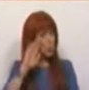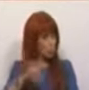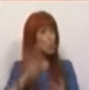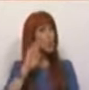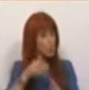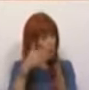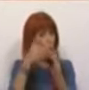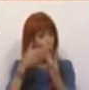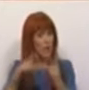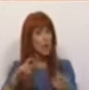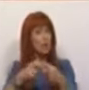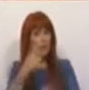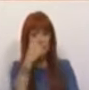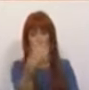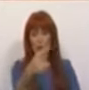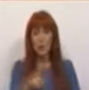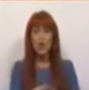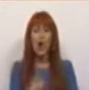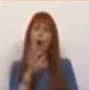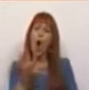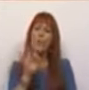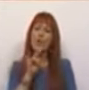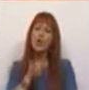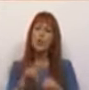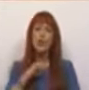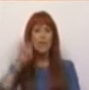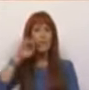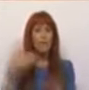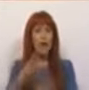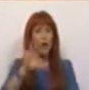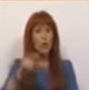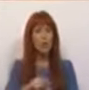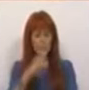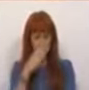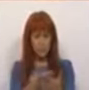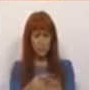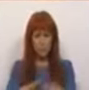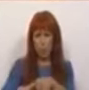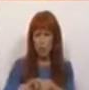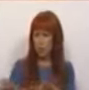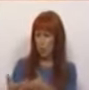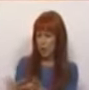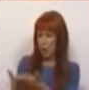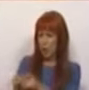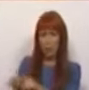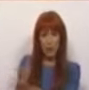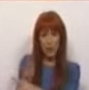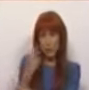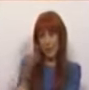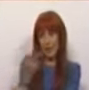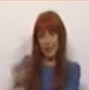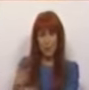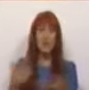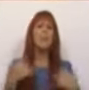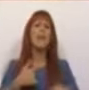soluções concretas para os problemas das pessoas, opções políticas que defendem o país e enfrentam os interesses dos grupos económicos do setor